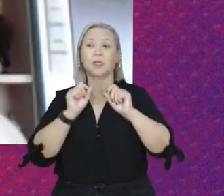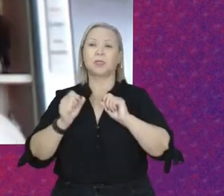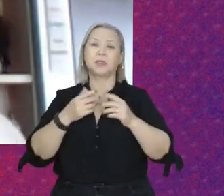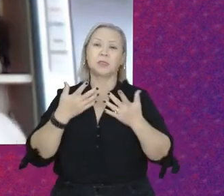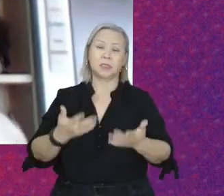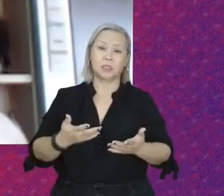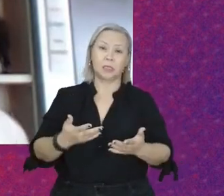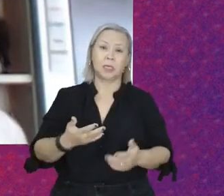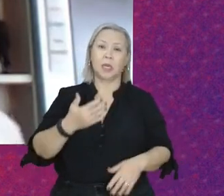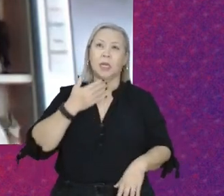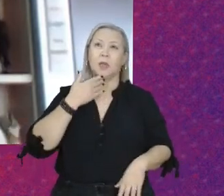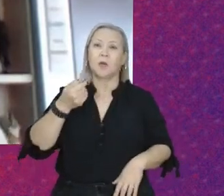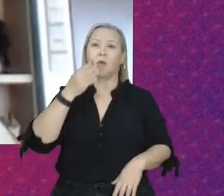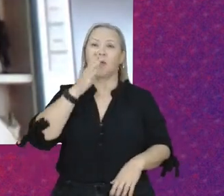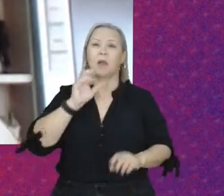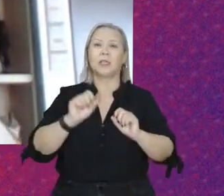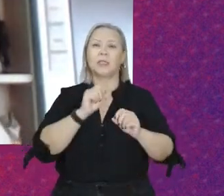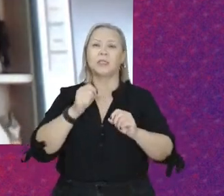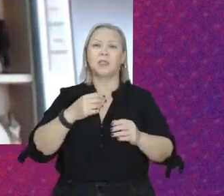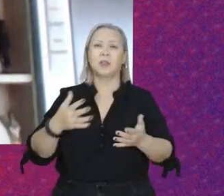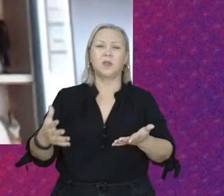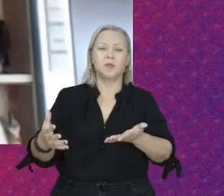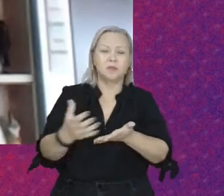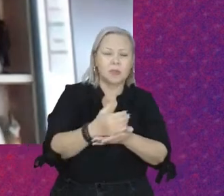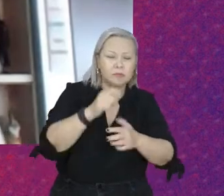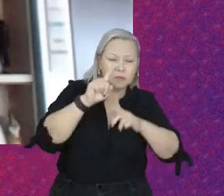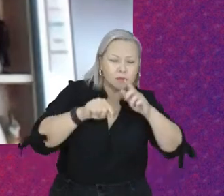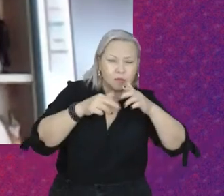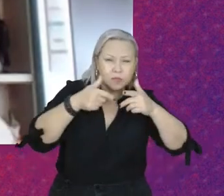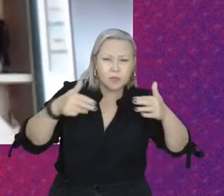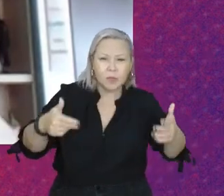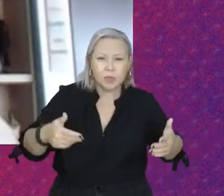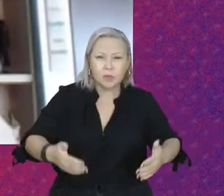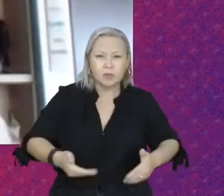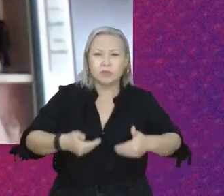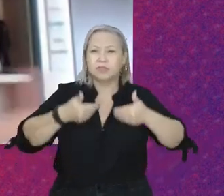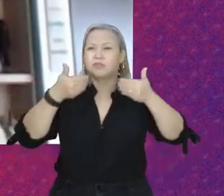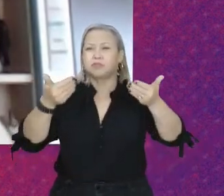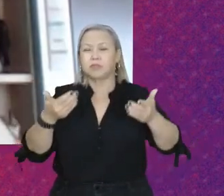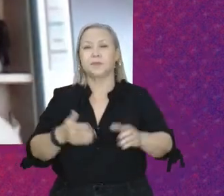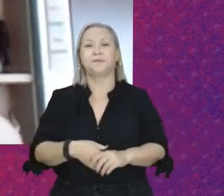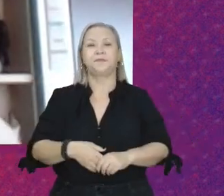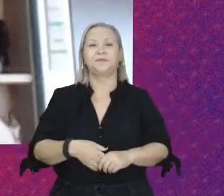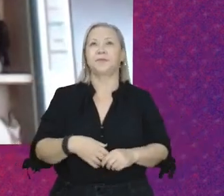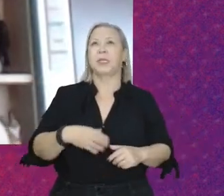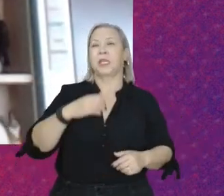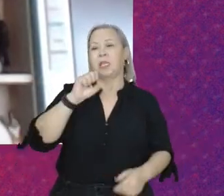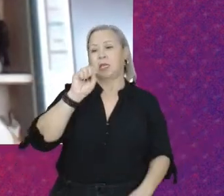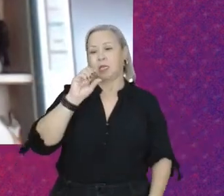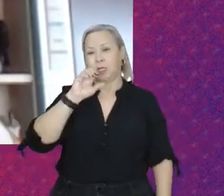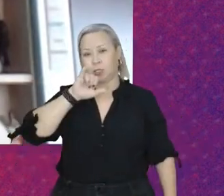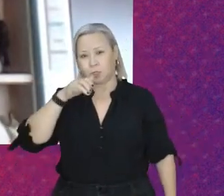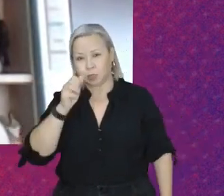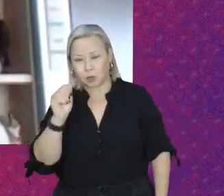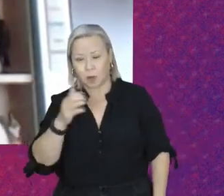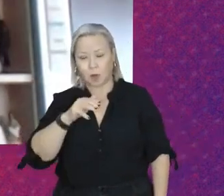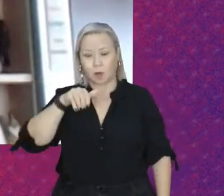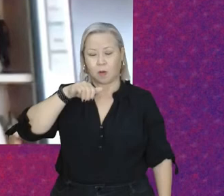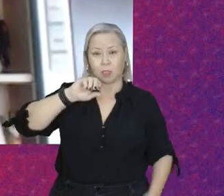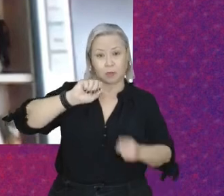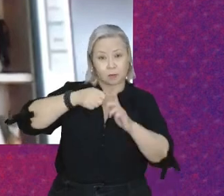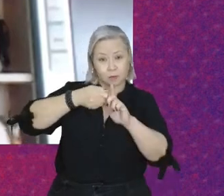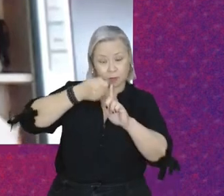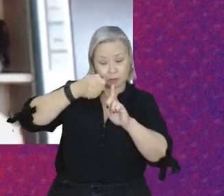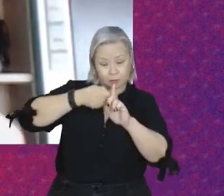o Brasil ter safras recordes, não é, de commodities, não é, da soja, do milho, a gente